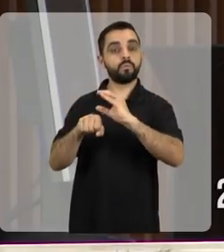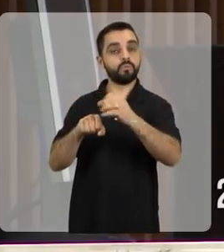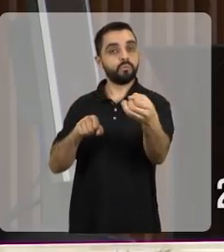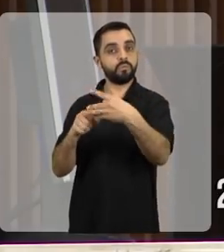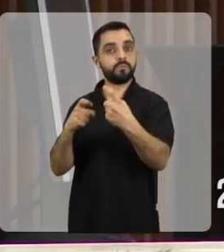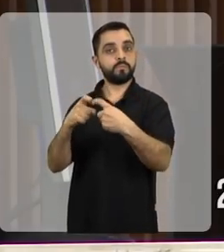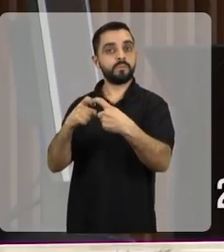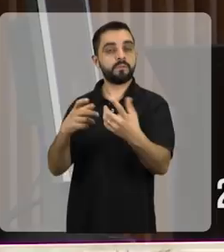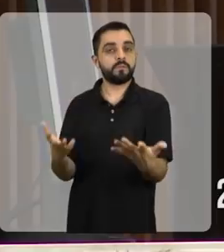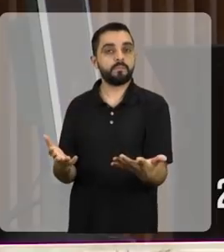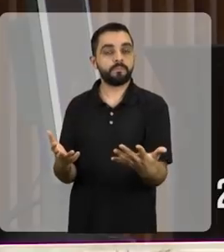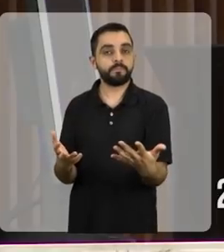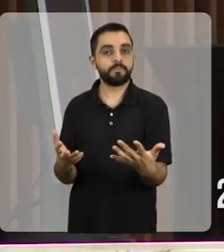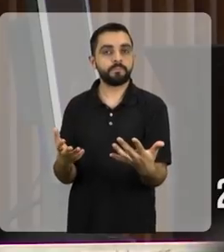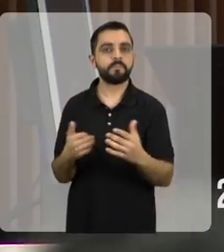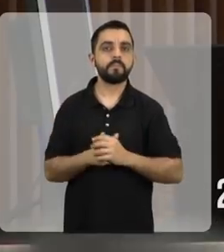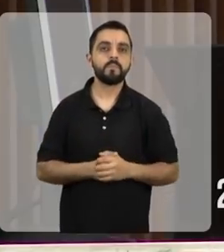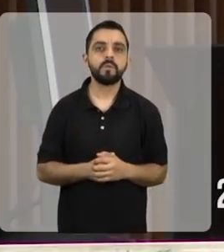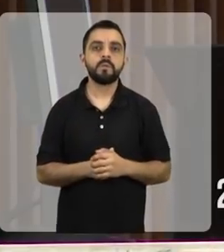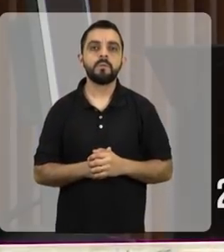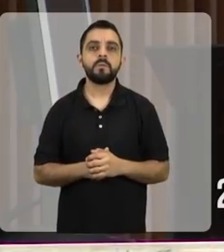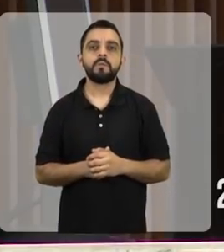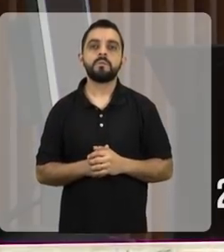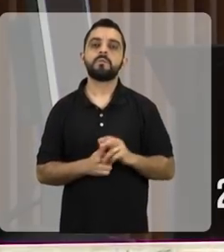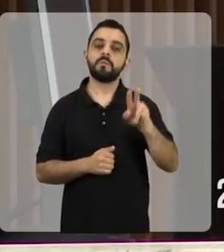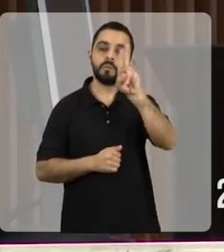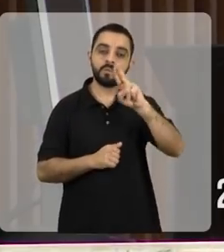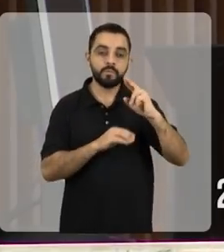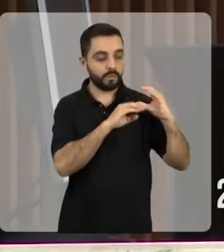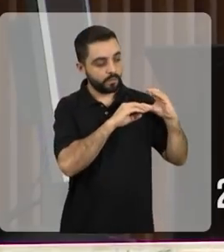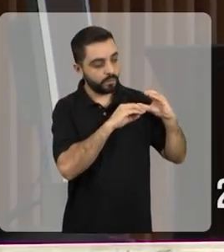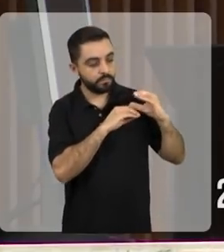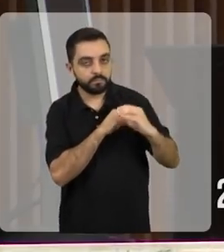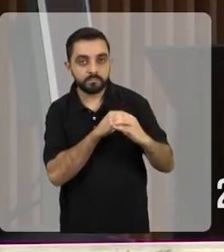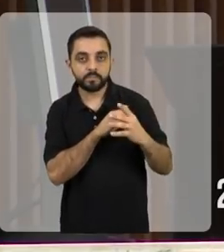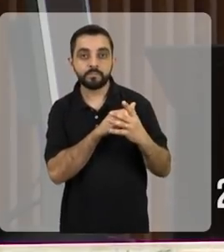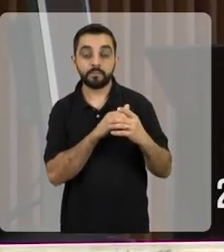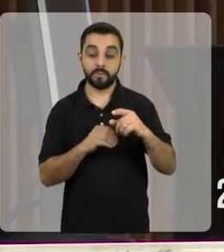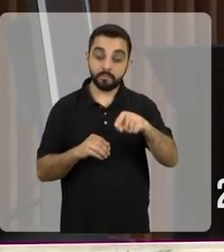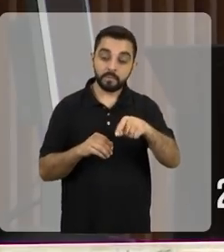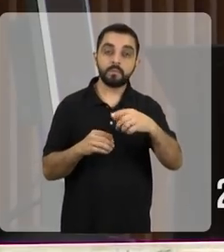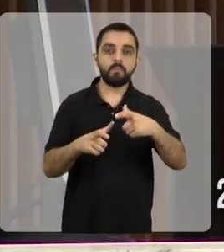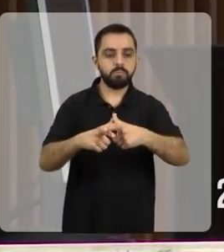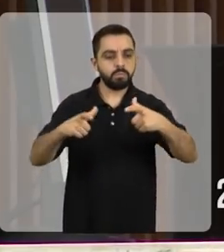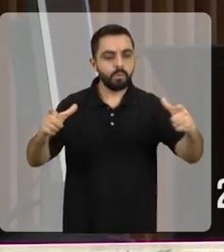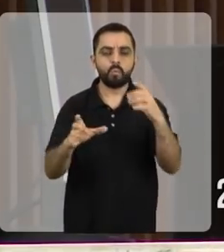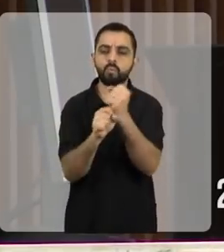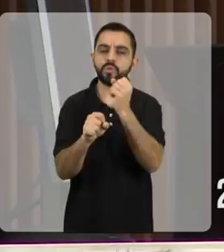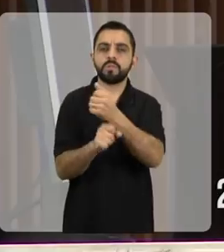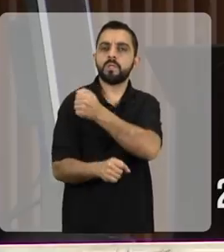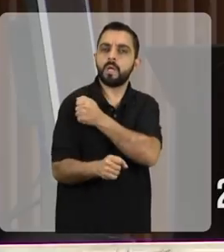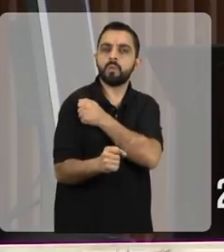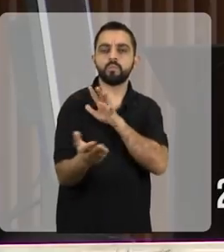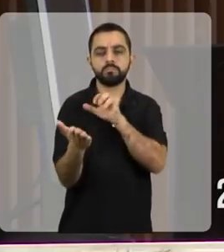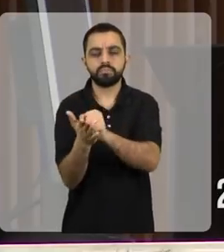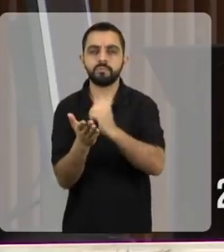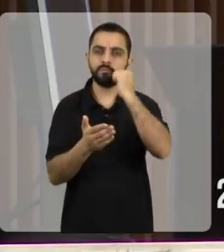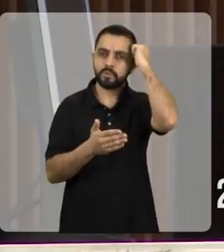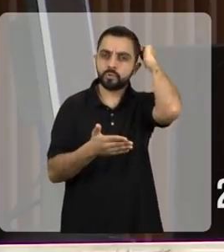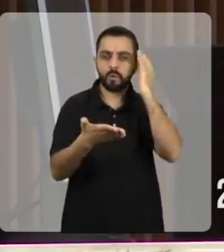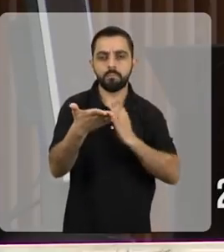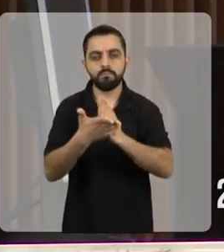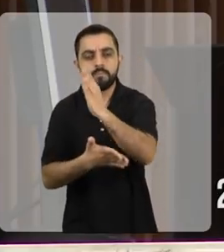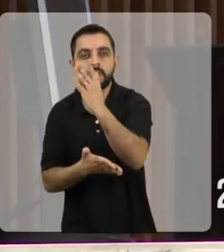e para tanto a universidade desde então continua se expandindo no número de alunos se expandindo camp